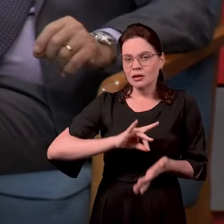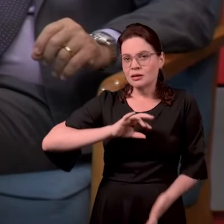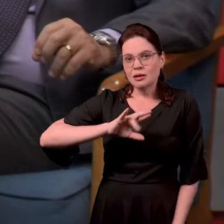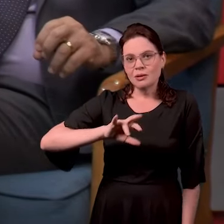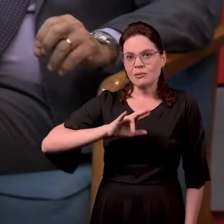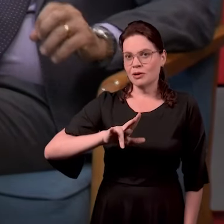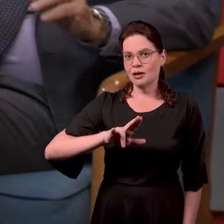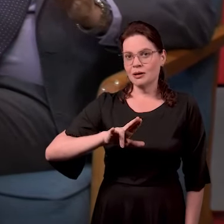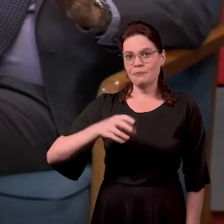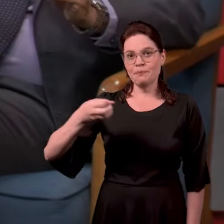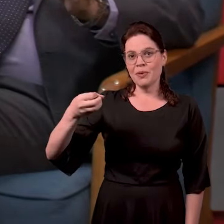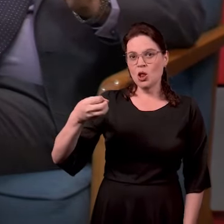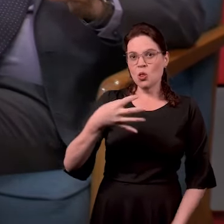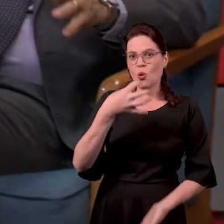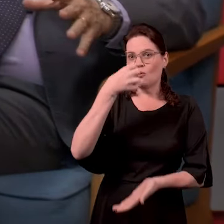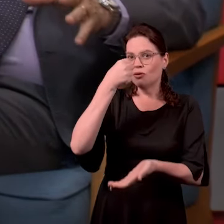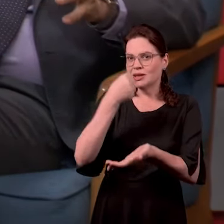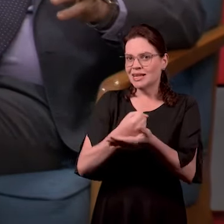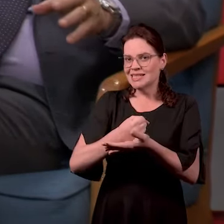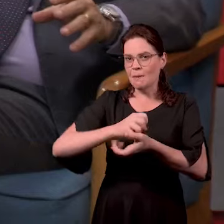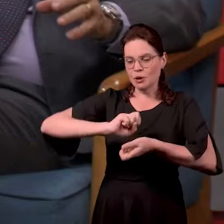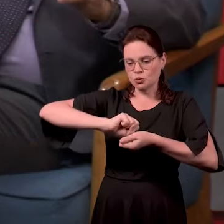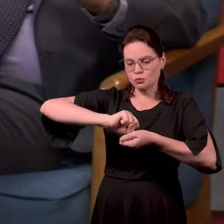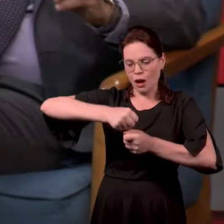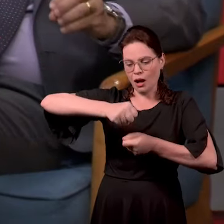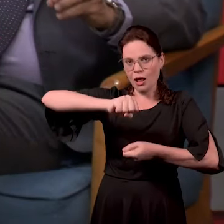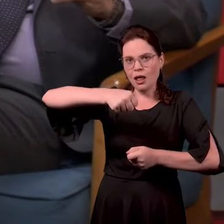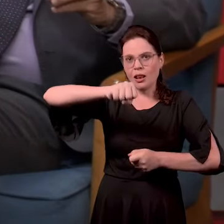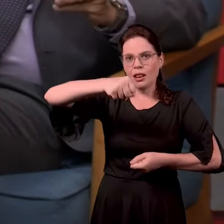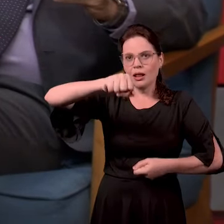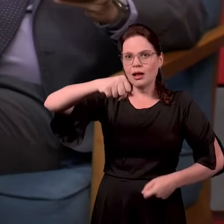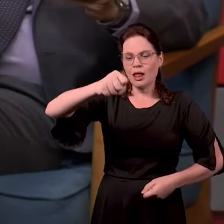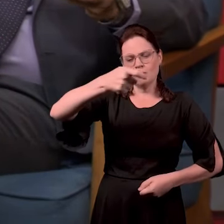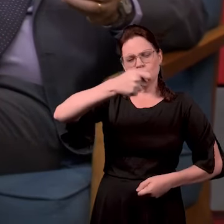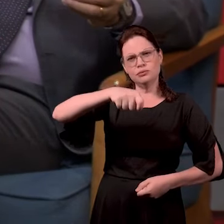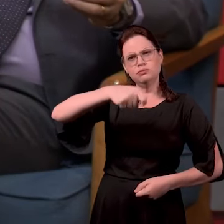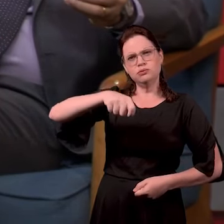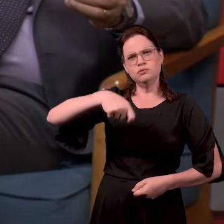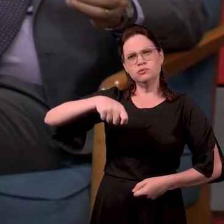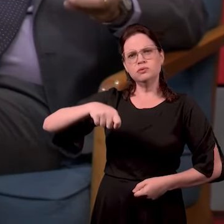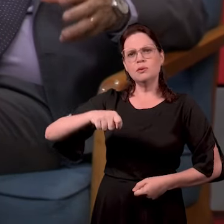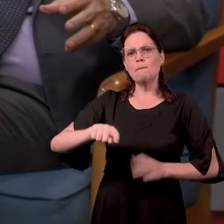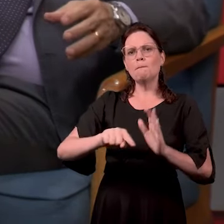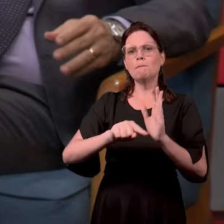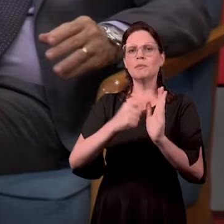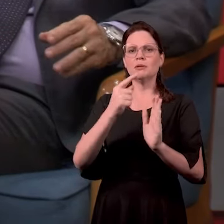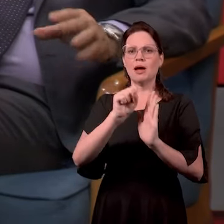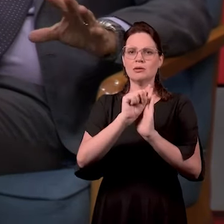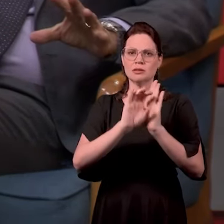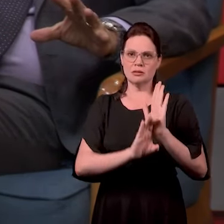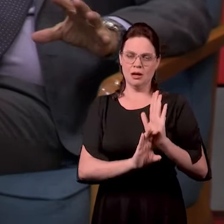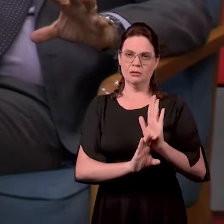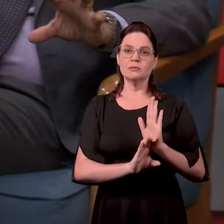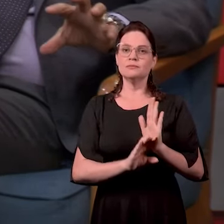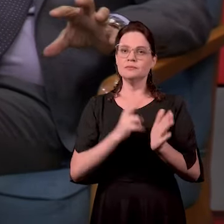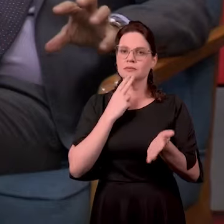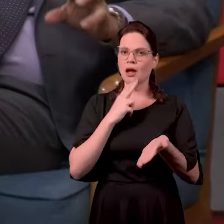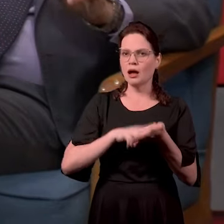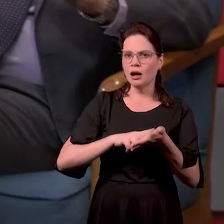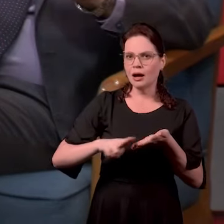verdade. O Novo Testamento, o cânon cristão, ele foi todo gerado no 1º século.